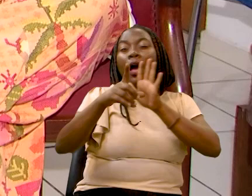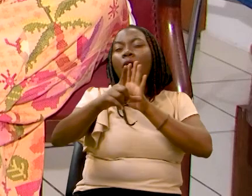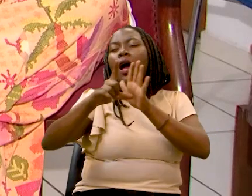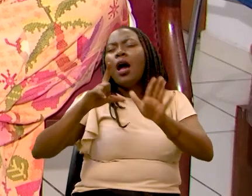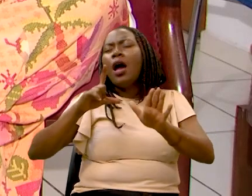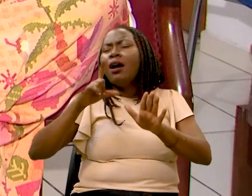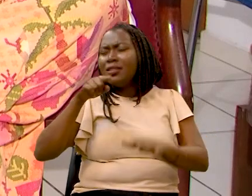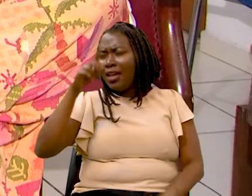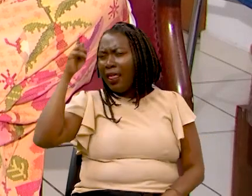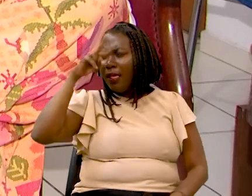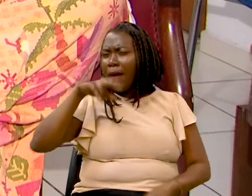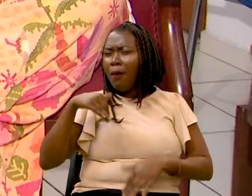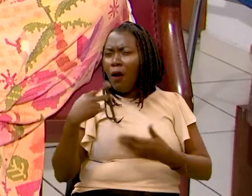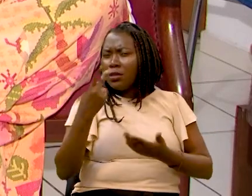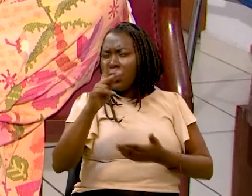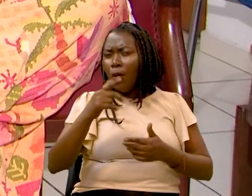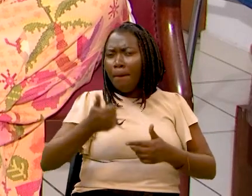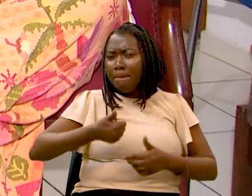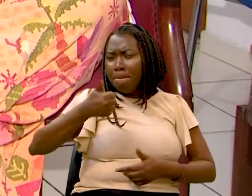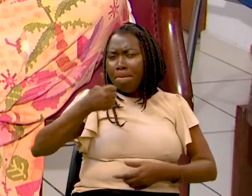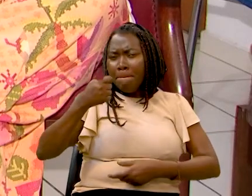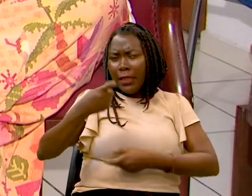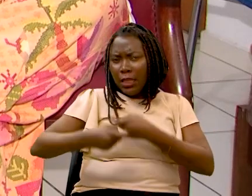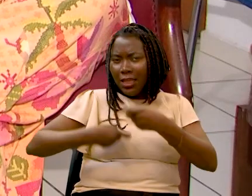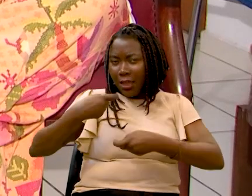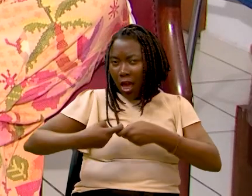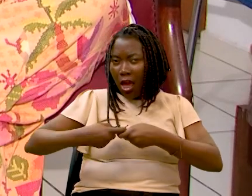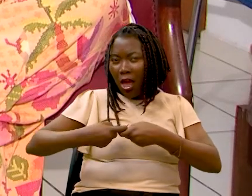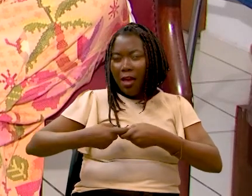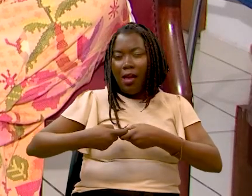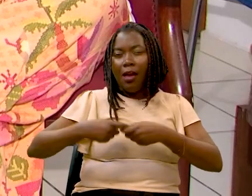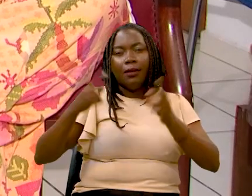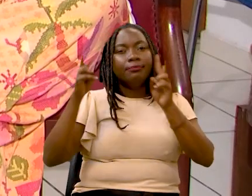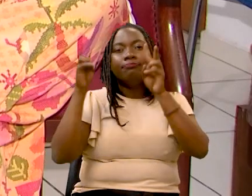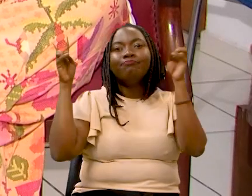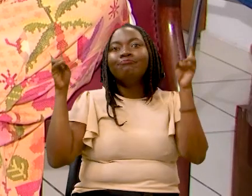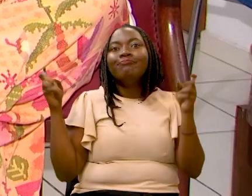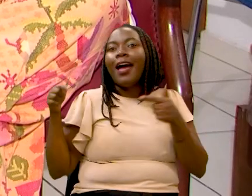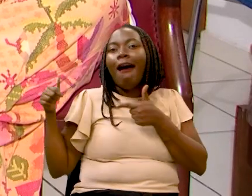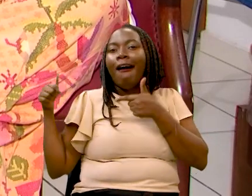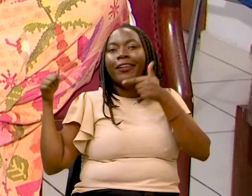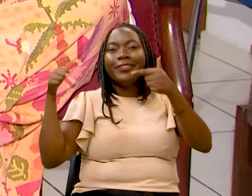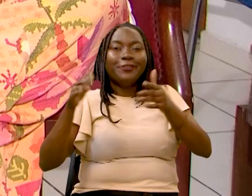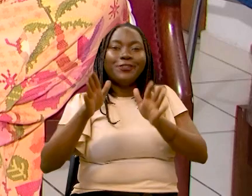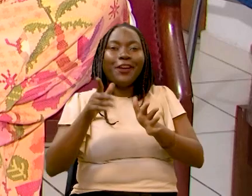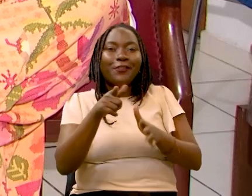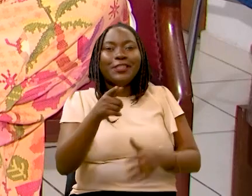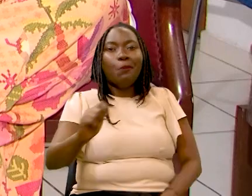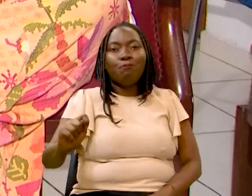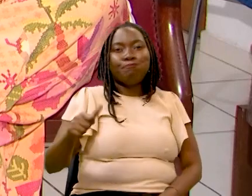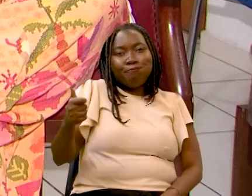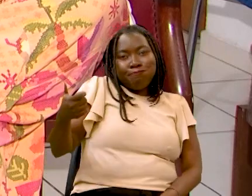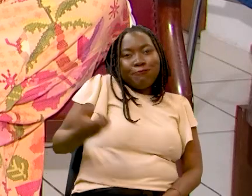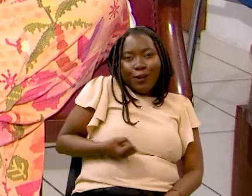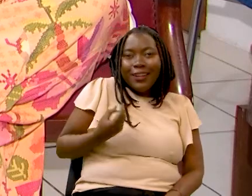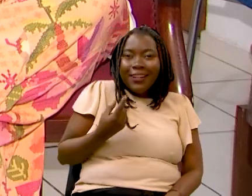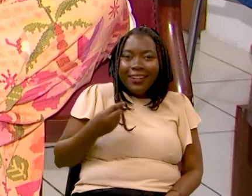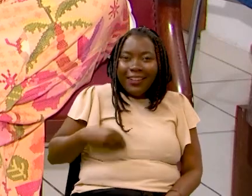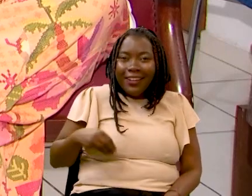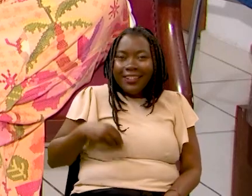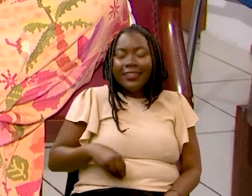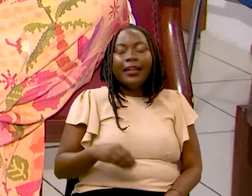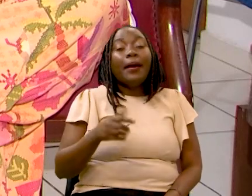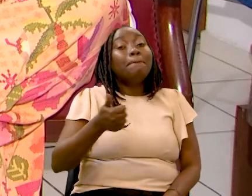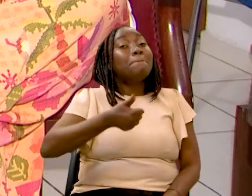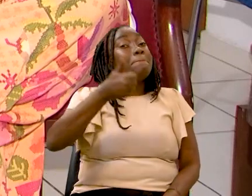aí algumas imagens, mas inicialmente, você lembra qual foi o seu primeiro negócio, o seu primeiro, digamos, a sua primeira ação, já que